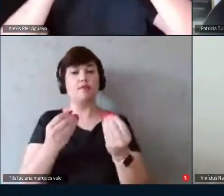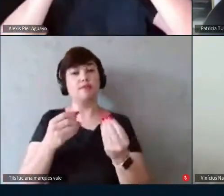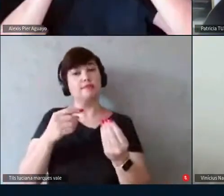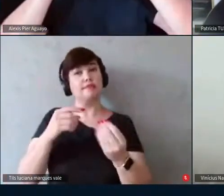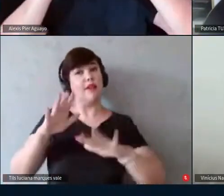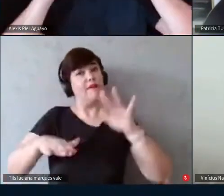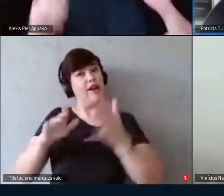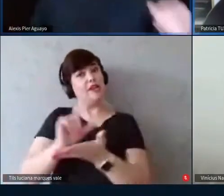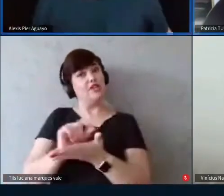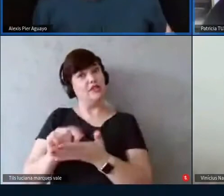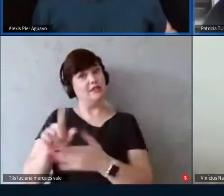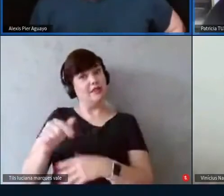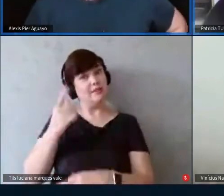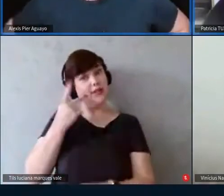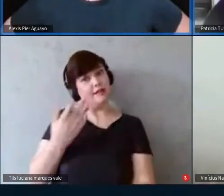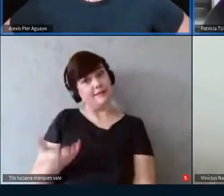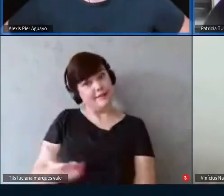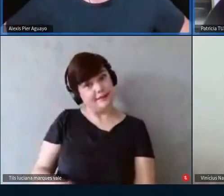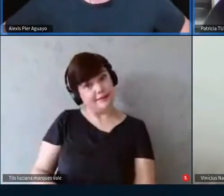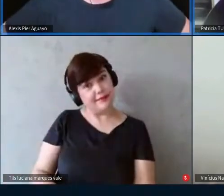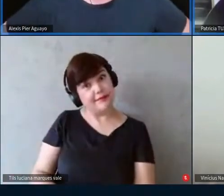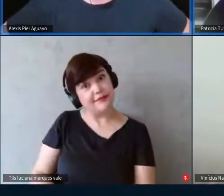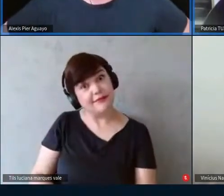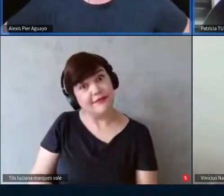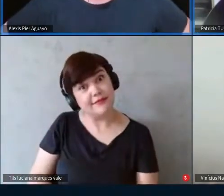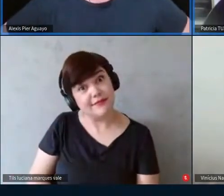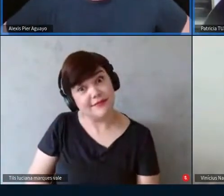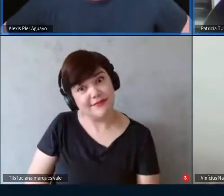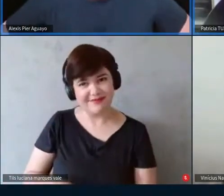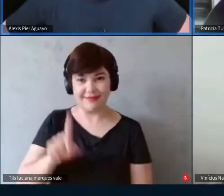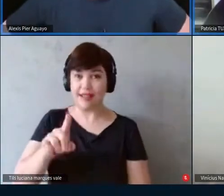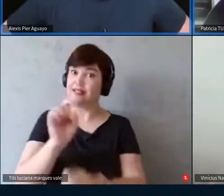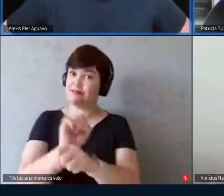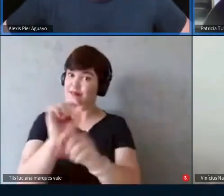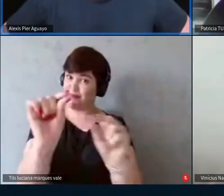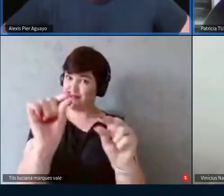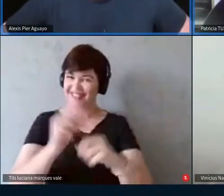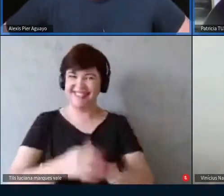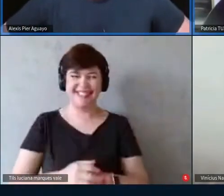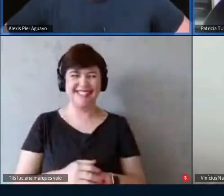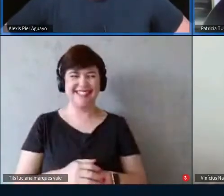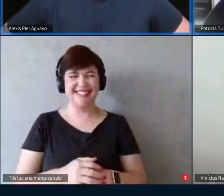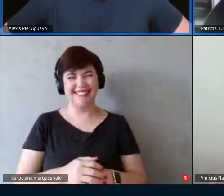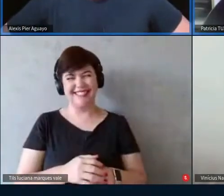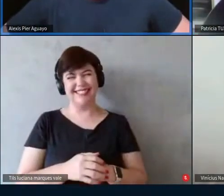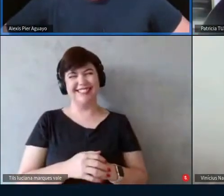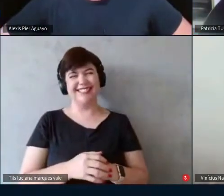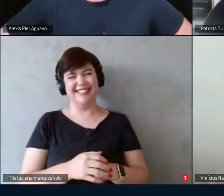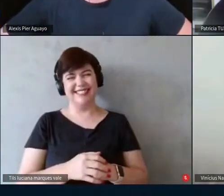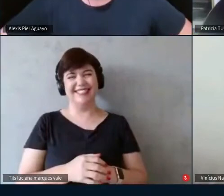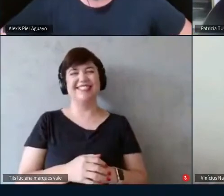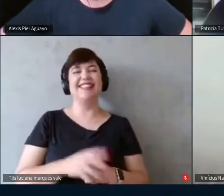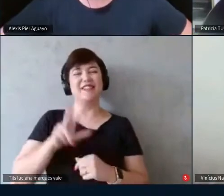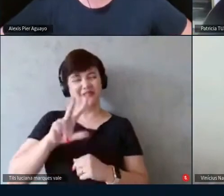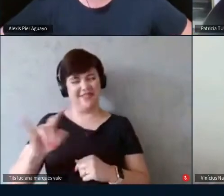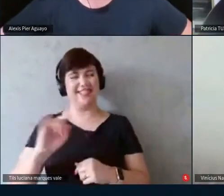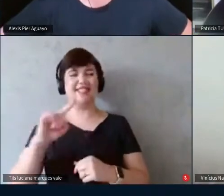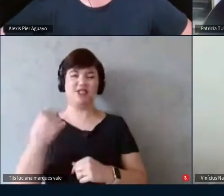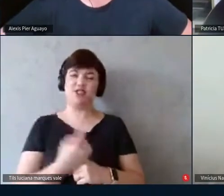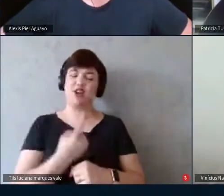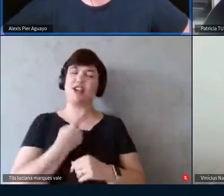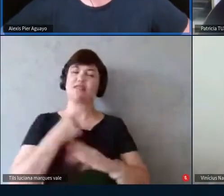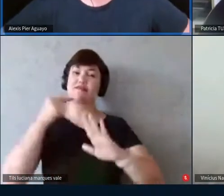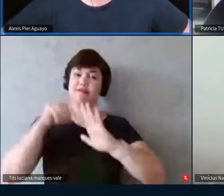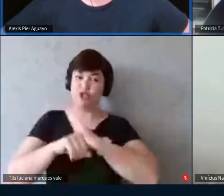artigo, né, Pierre? Vai sim. Mas espera um pouquinho. Toma, e aí a gente mergulha